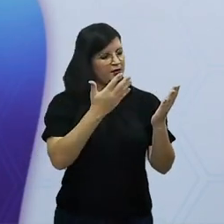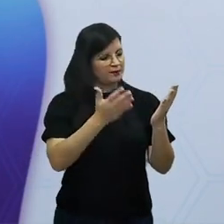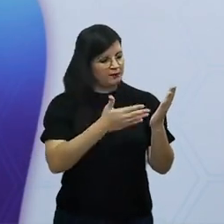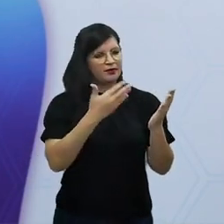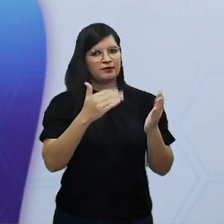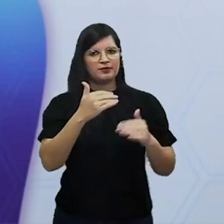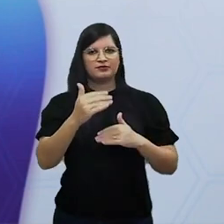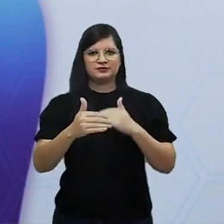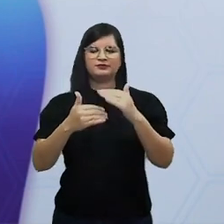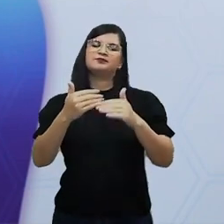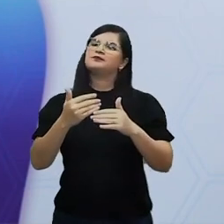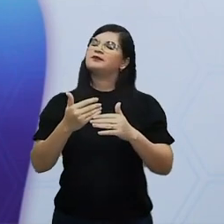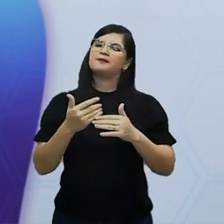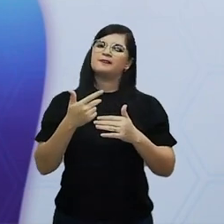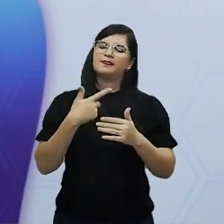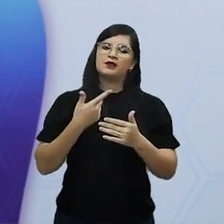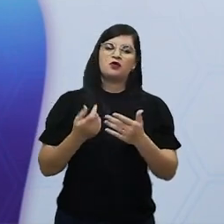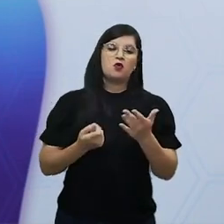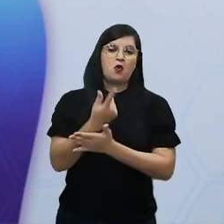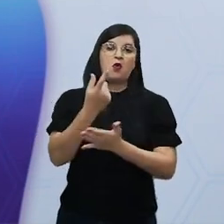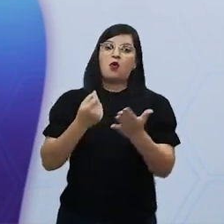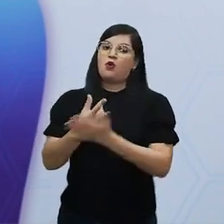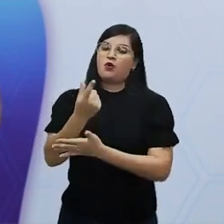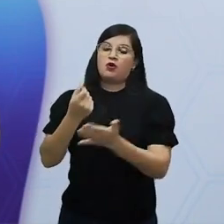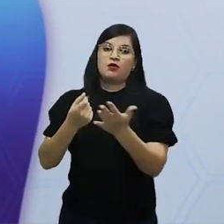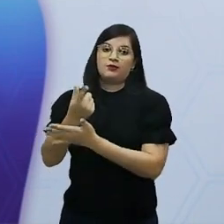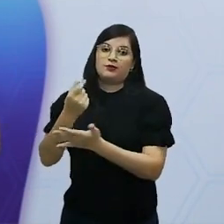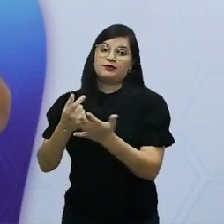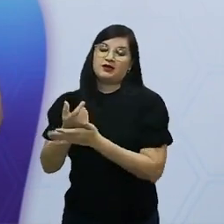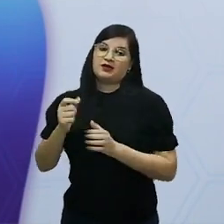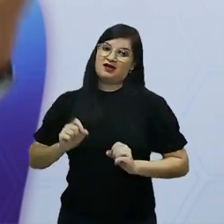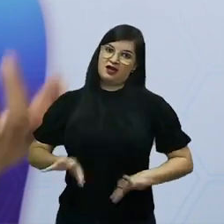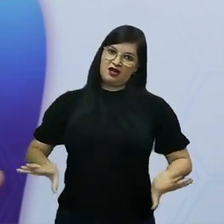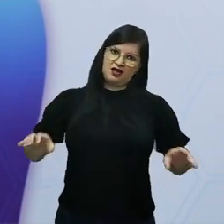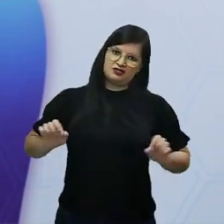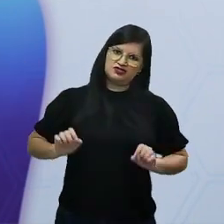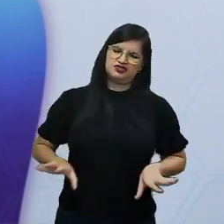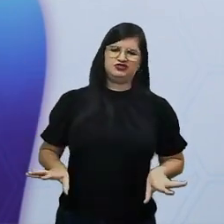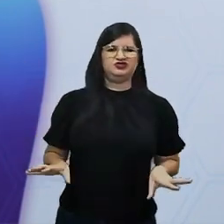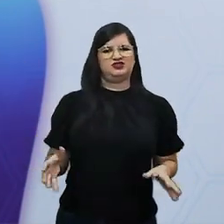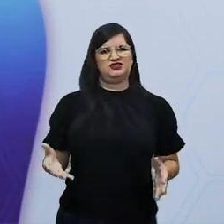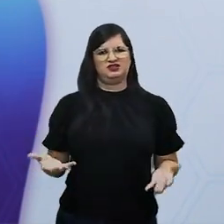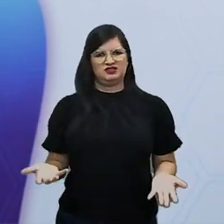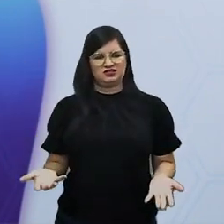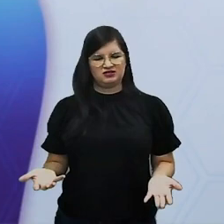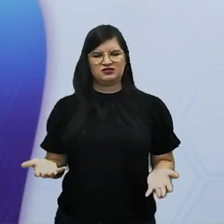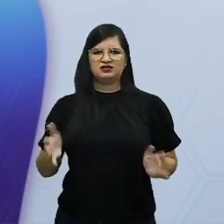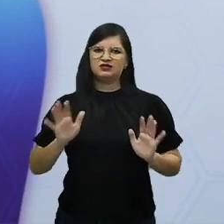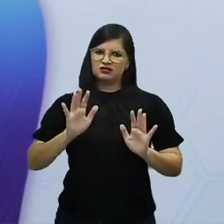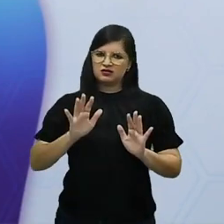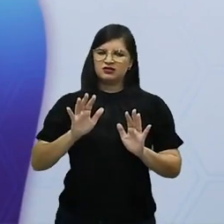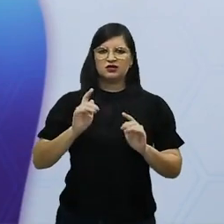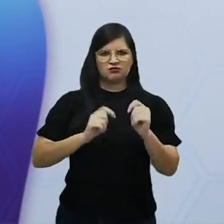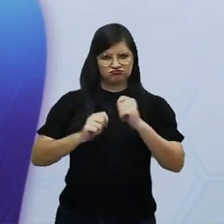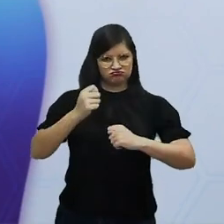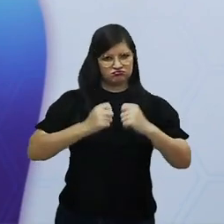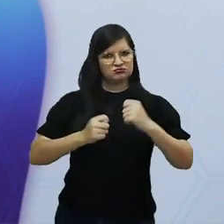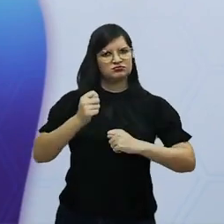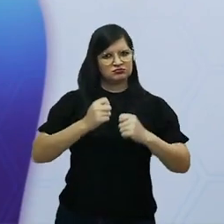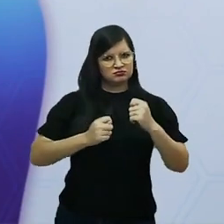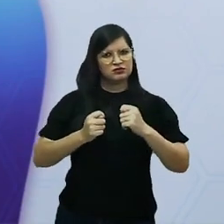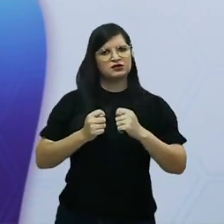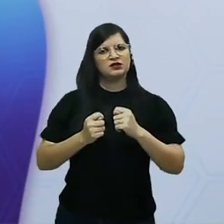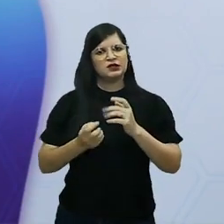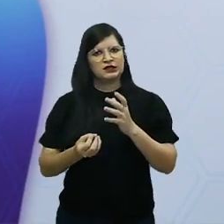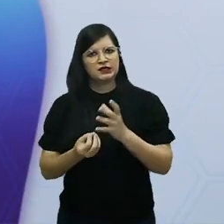vai. Guilherme, eu consumo eu gasto bastante o tempo inteiro e tal. Vai diminuindo isso e tal, vai